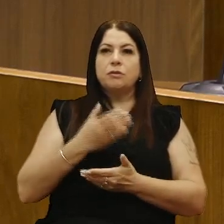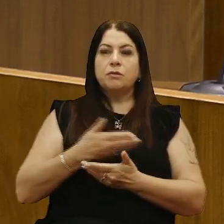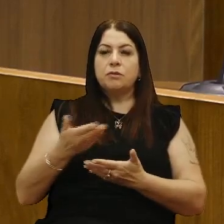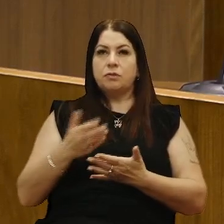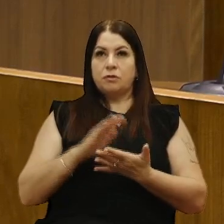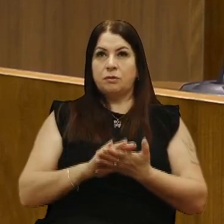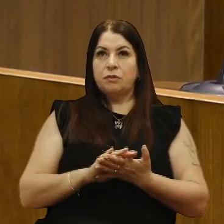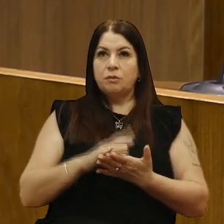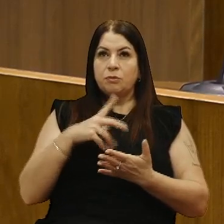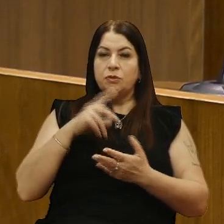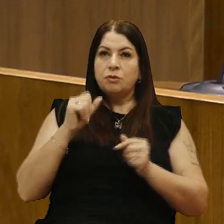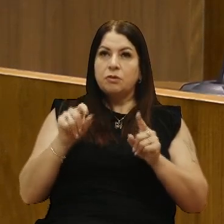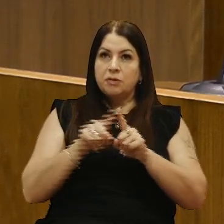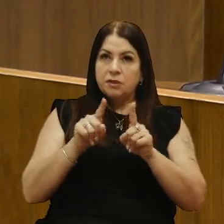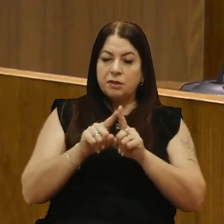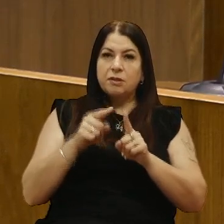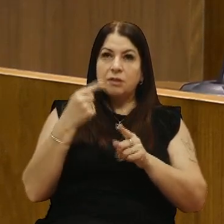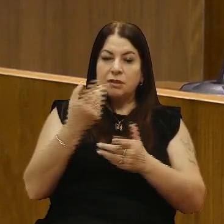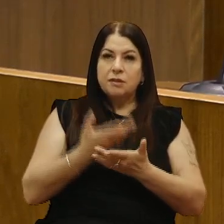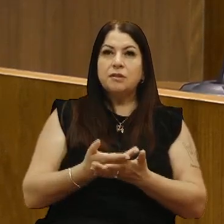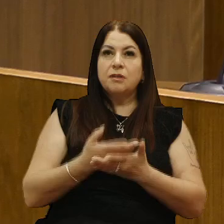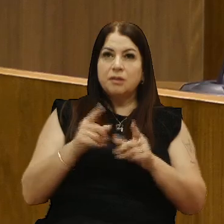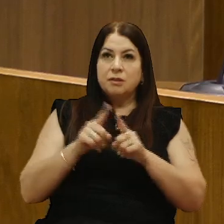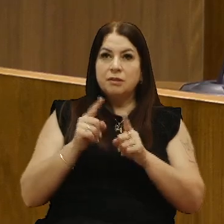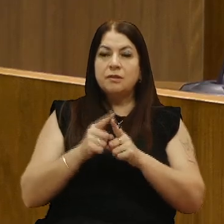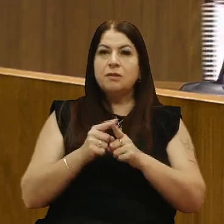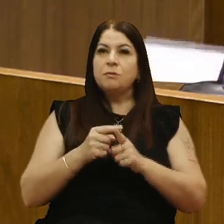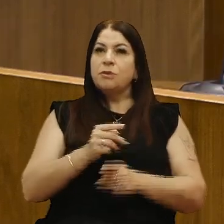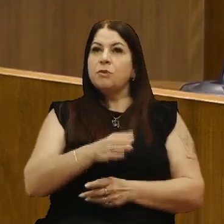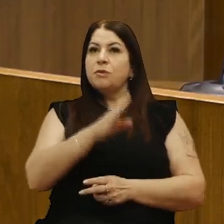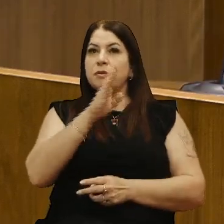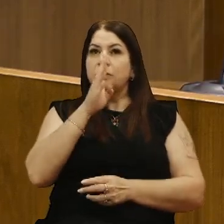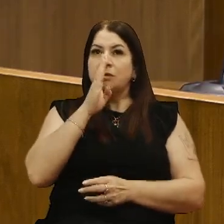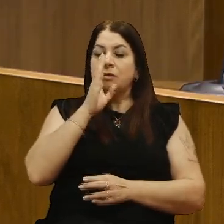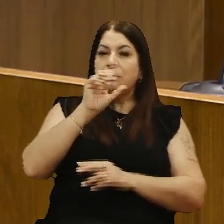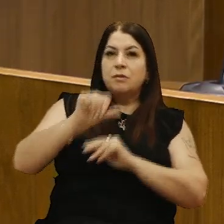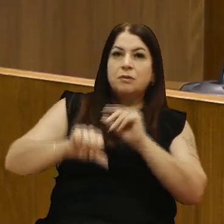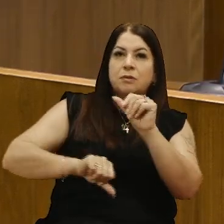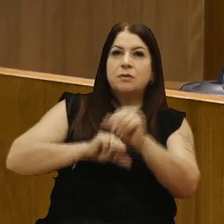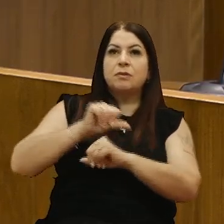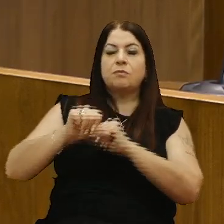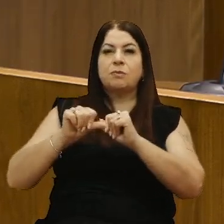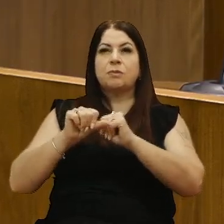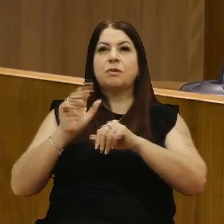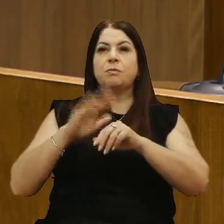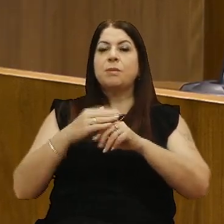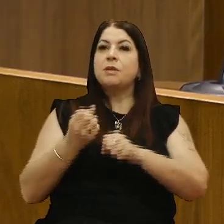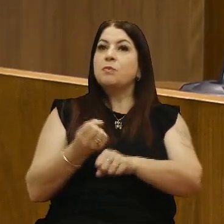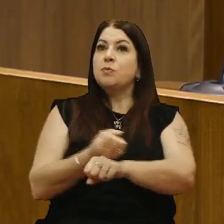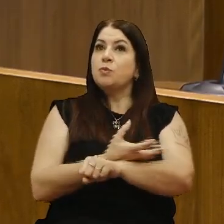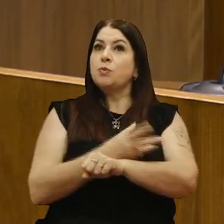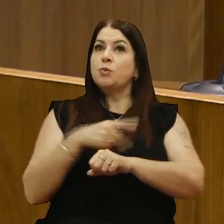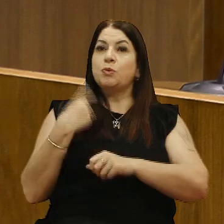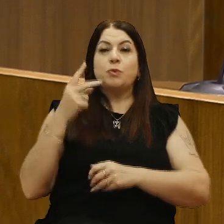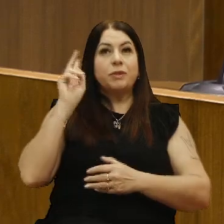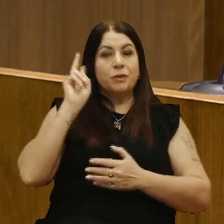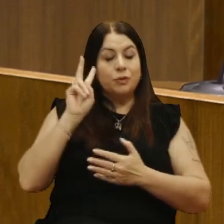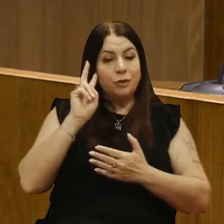o que poderia ter sido um Natal silencioso transformou-se em um dos mais emocionantes da nossa